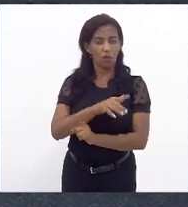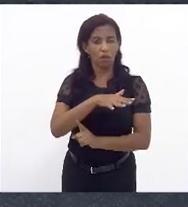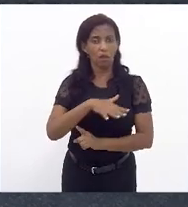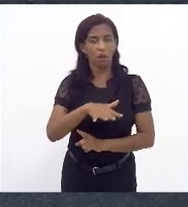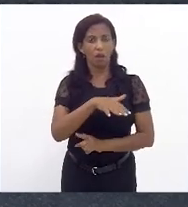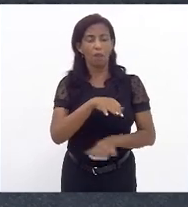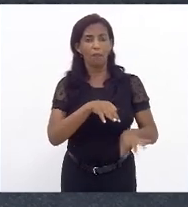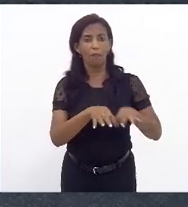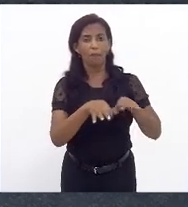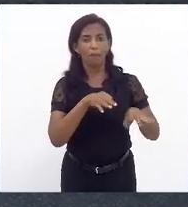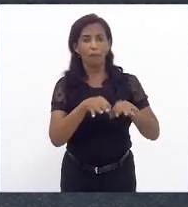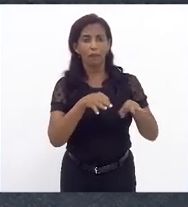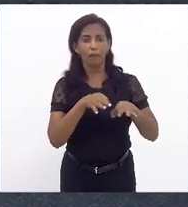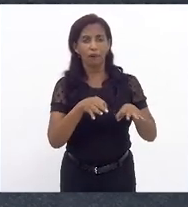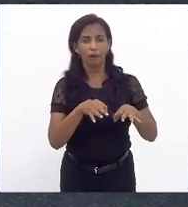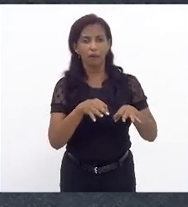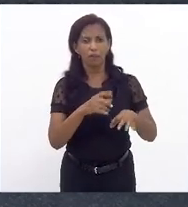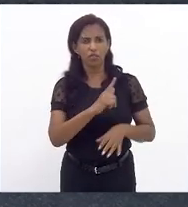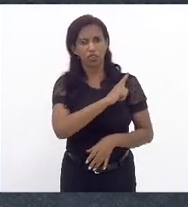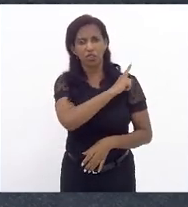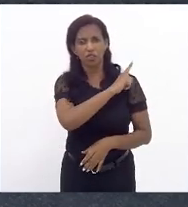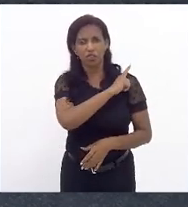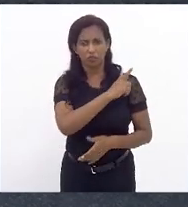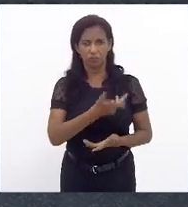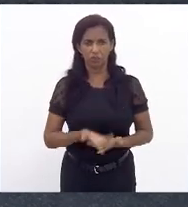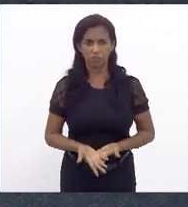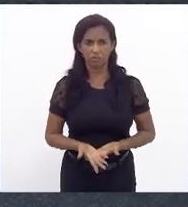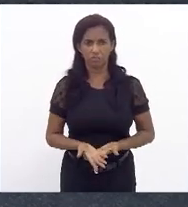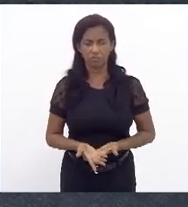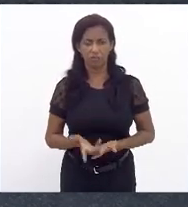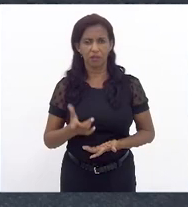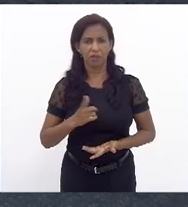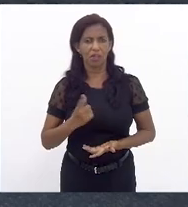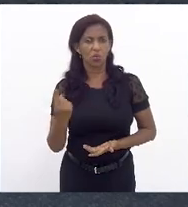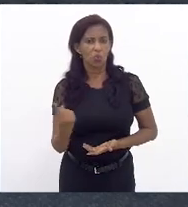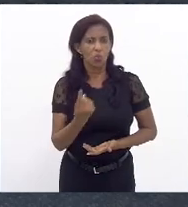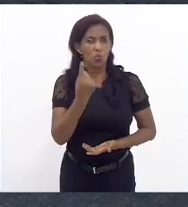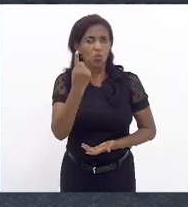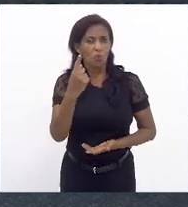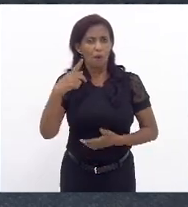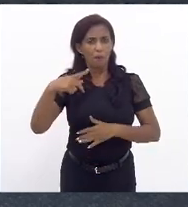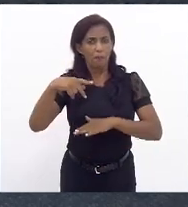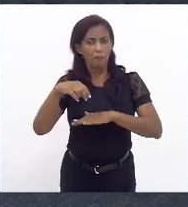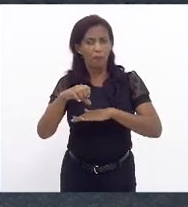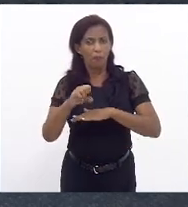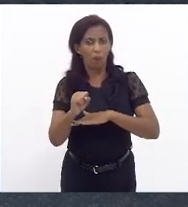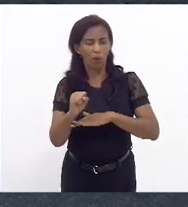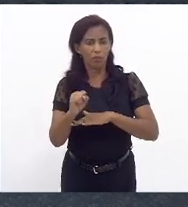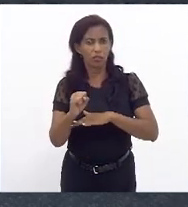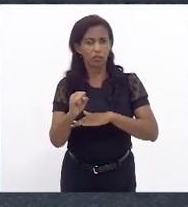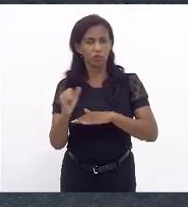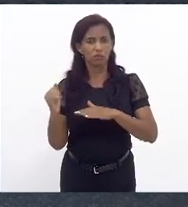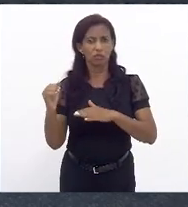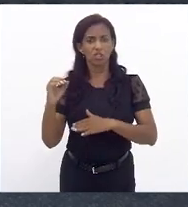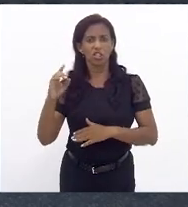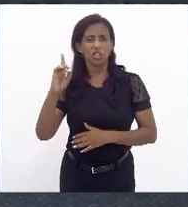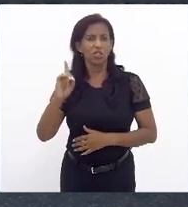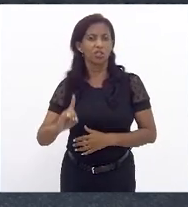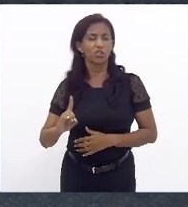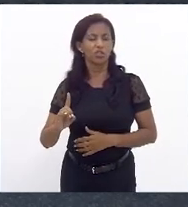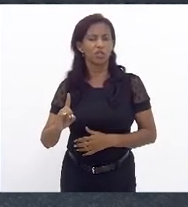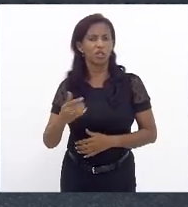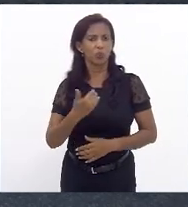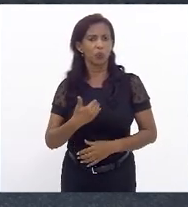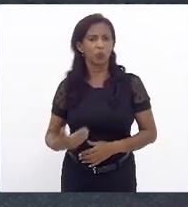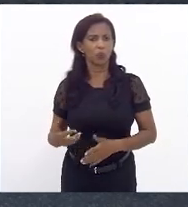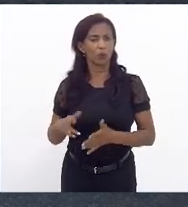de planejamento e de gestão, tendo apenas uma pós-graduação relacionada a direito público e